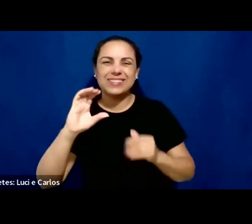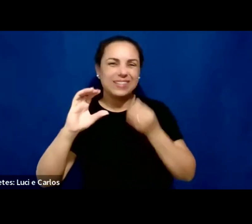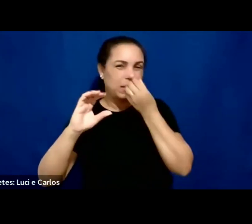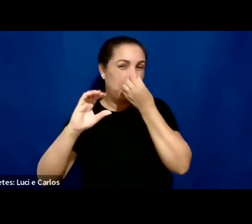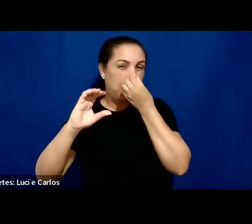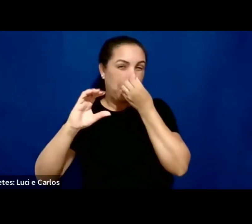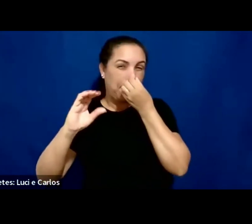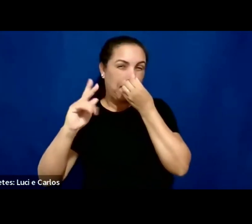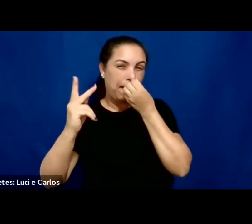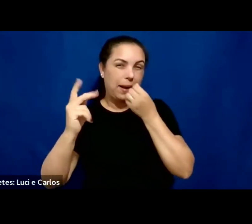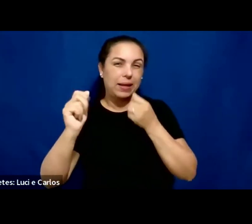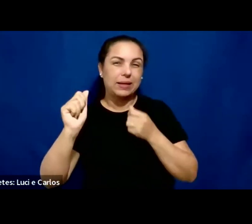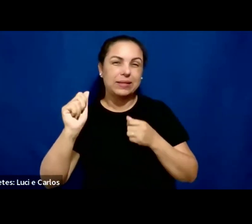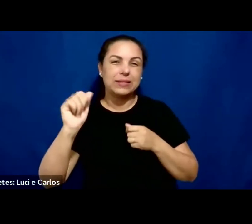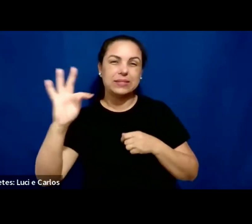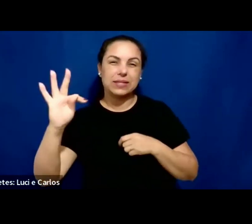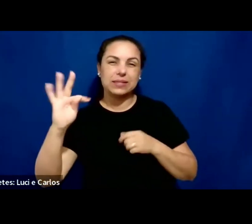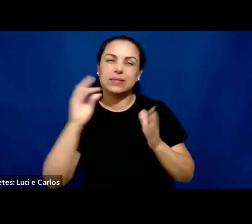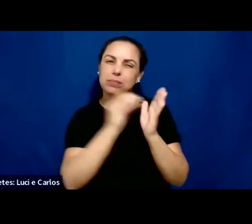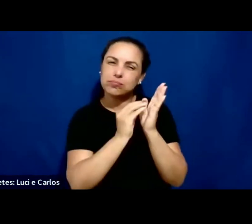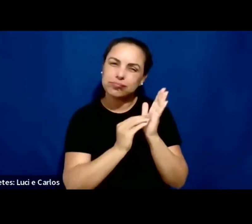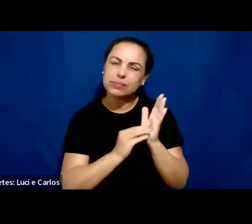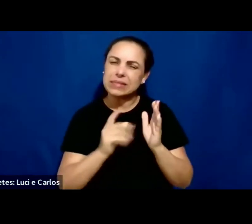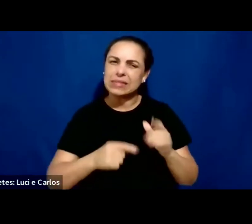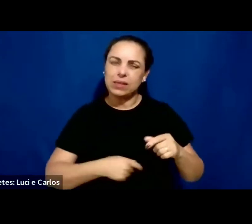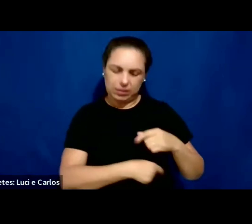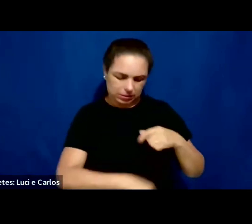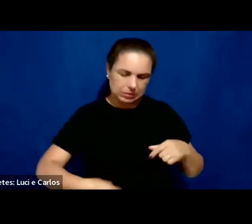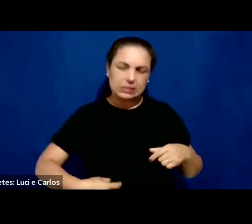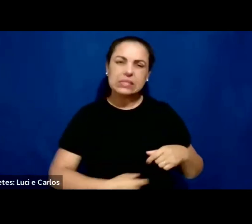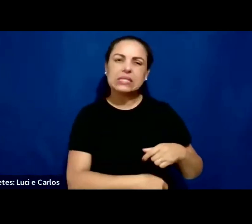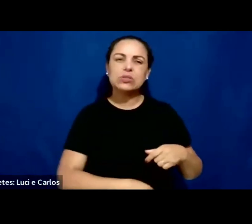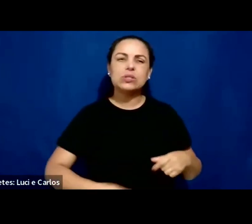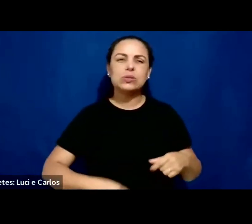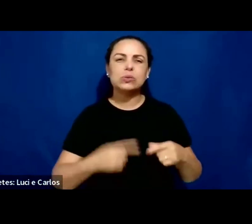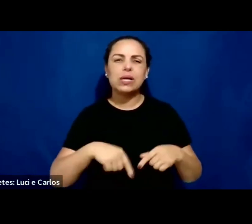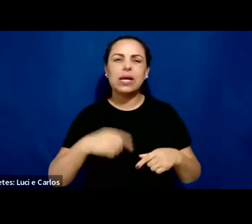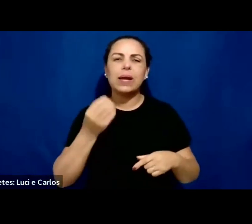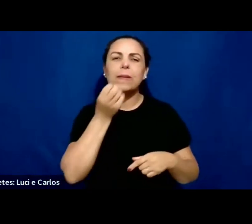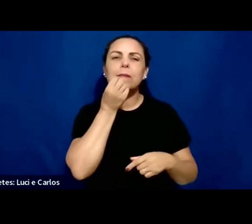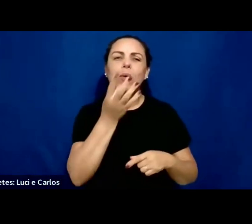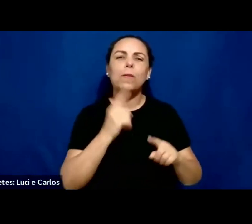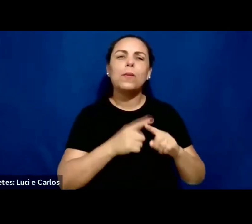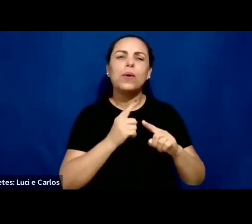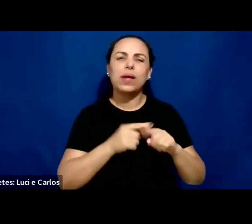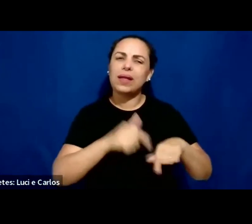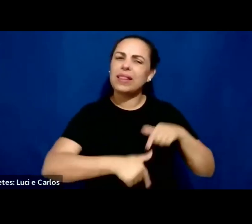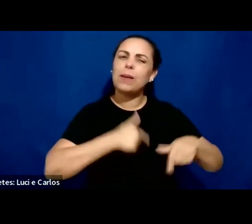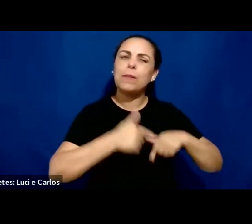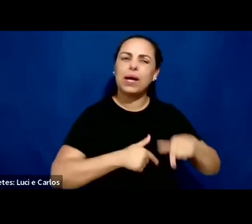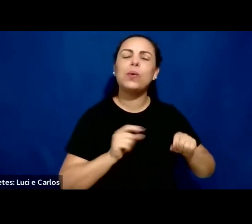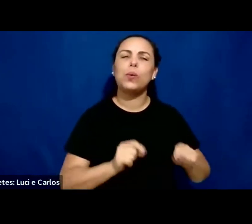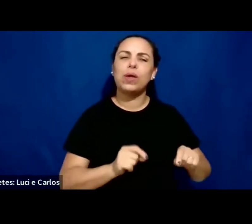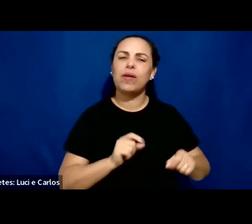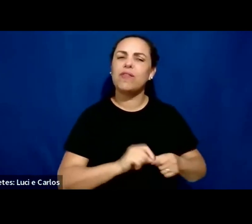Pessoal, a principal função do intestino grosso é